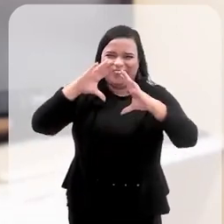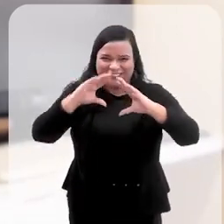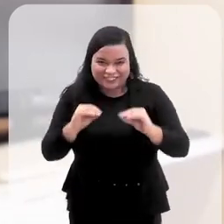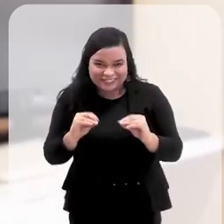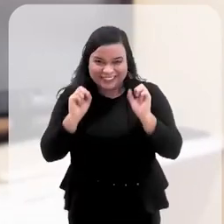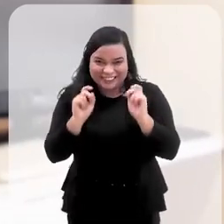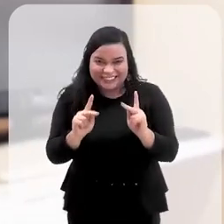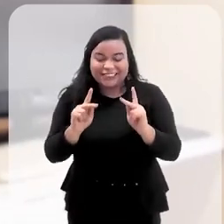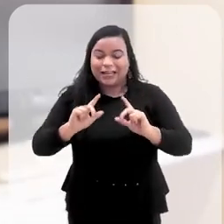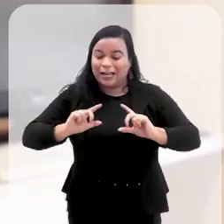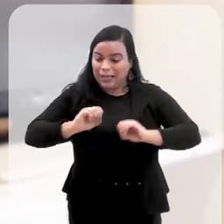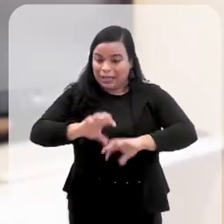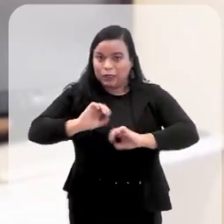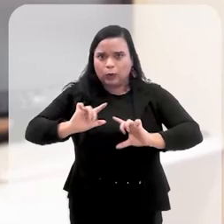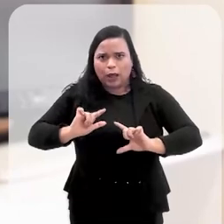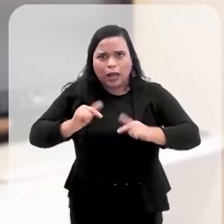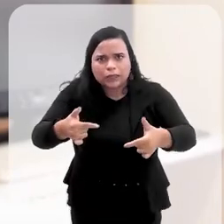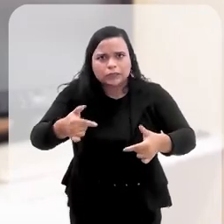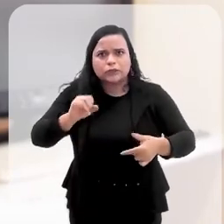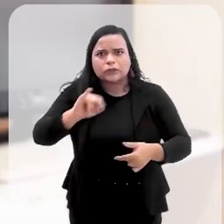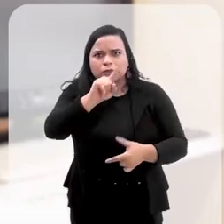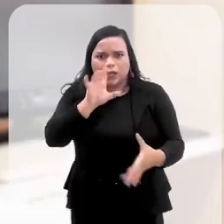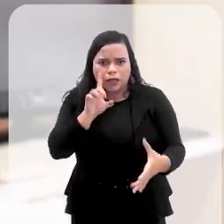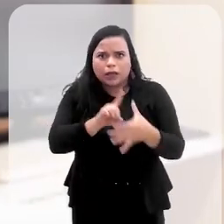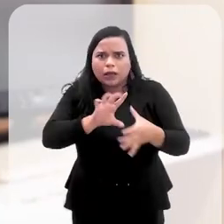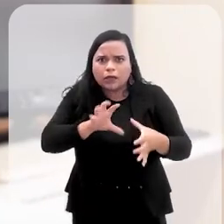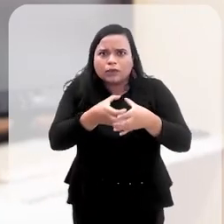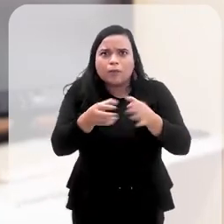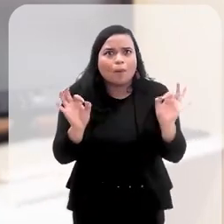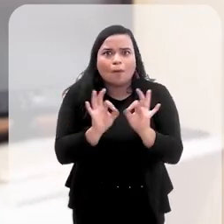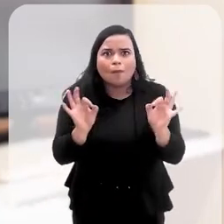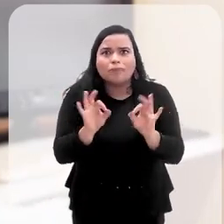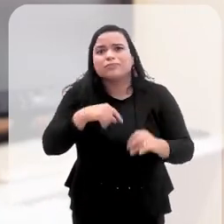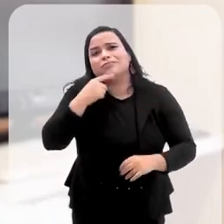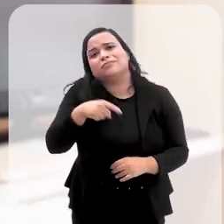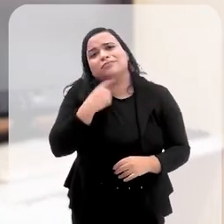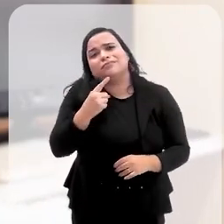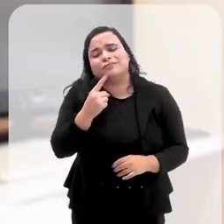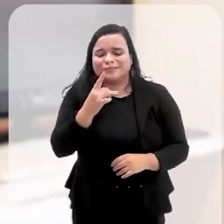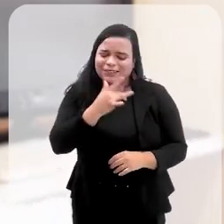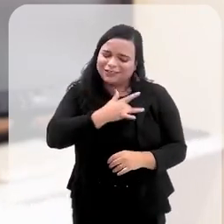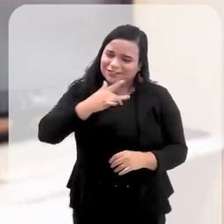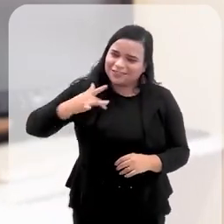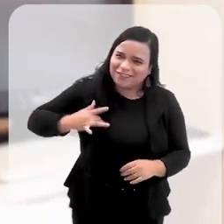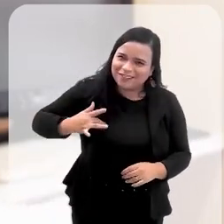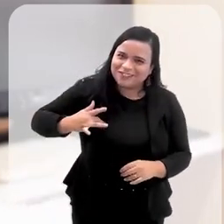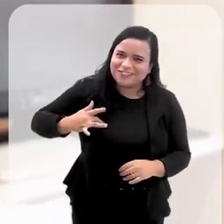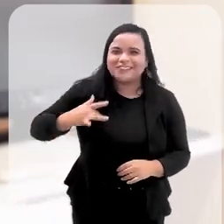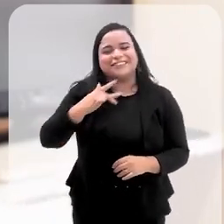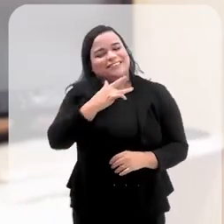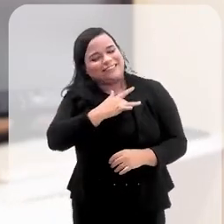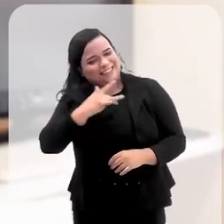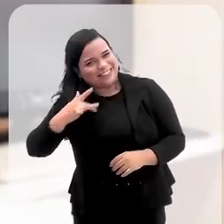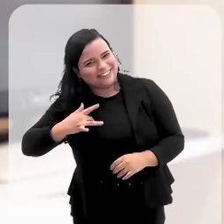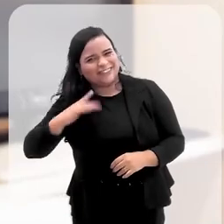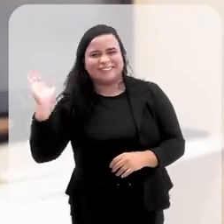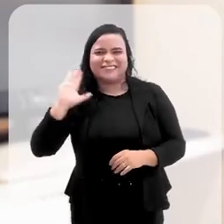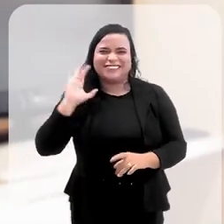mais, às 9 horas da noite. Educação, se você não se envolver, não cola. Saúde.